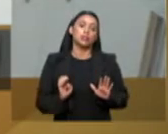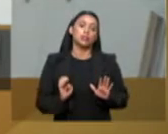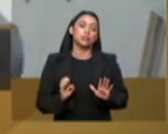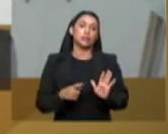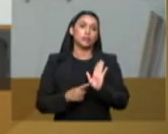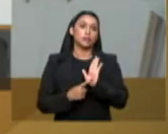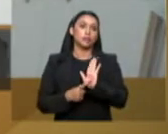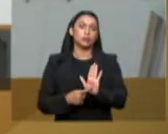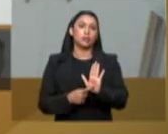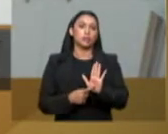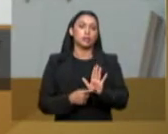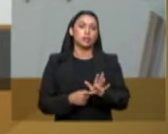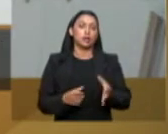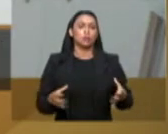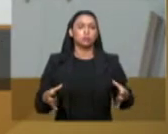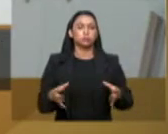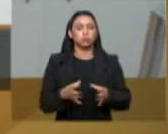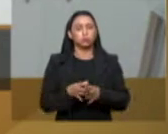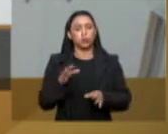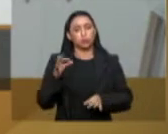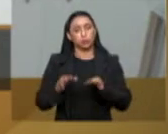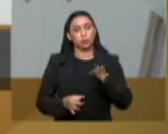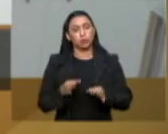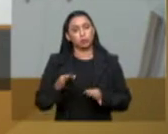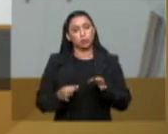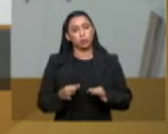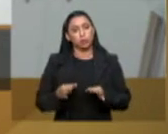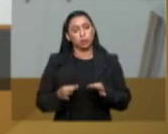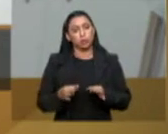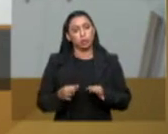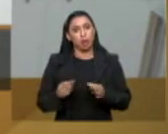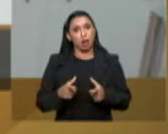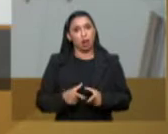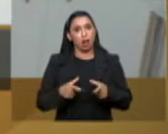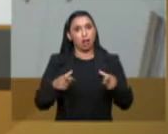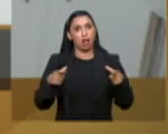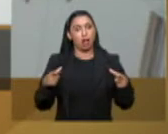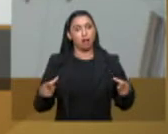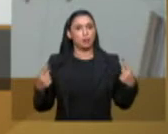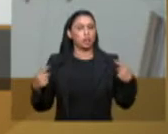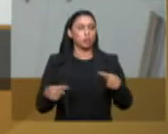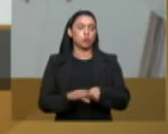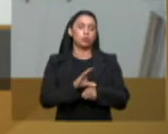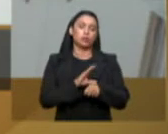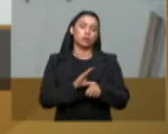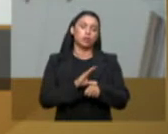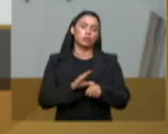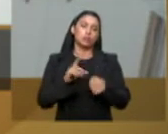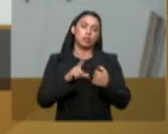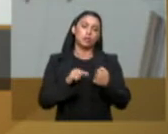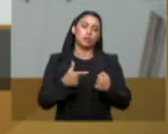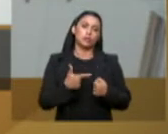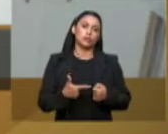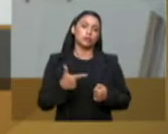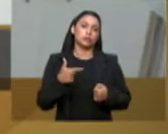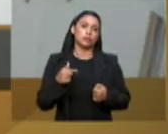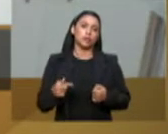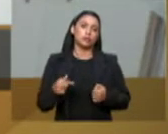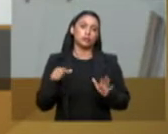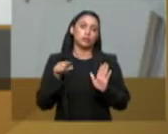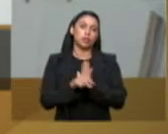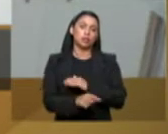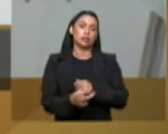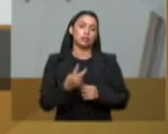iluminar a comunidade jurídica em relação à ampla inconstitucionalidade do artigo 27, parágrafo 2º, se